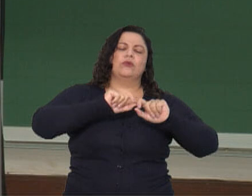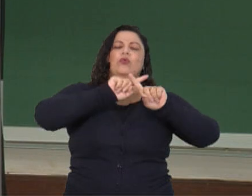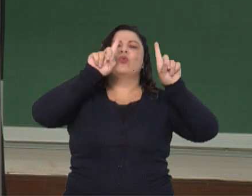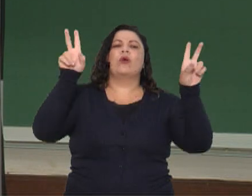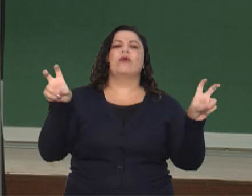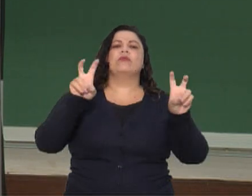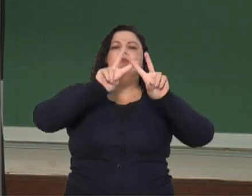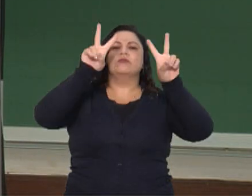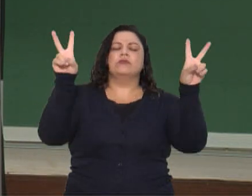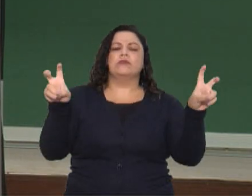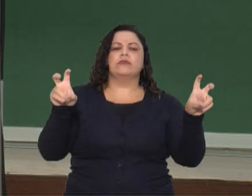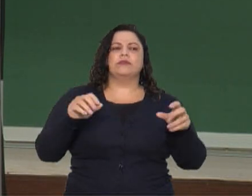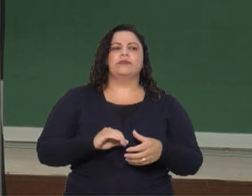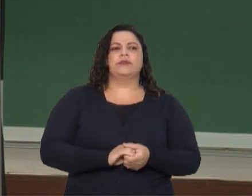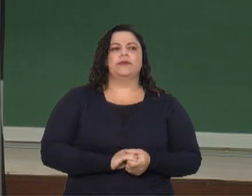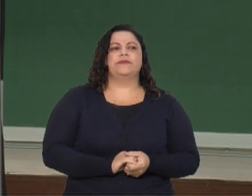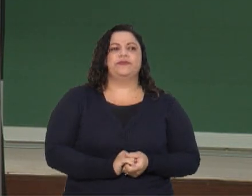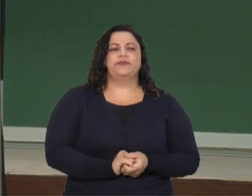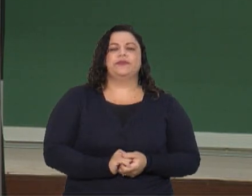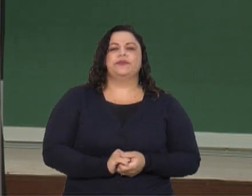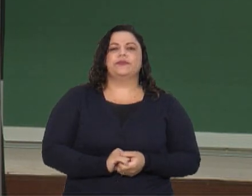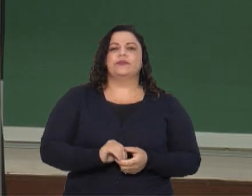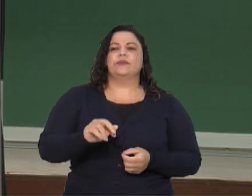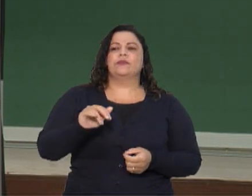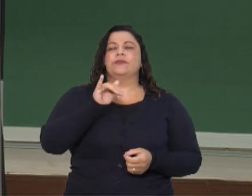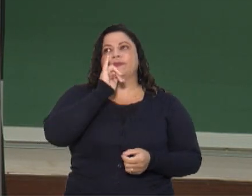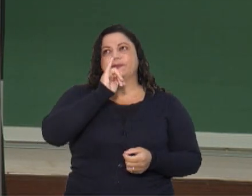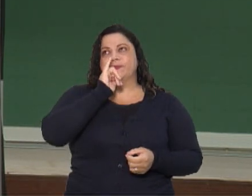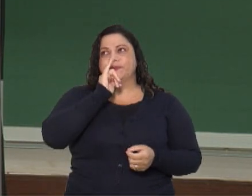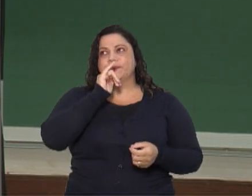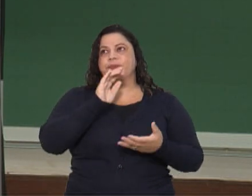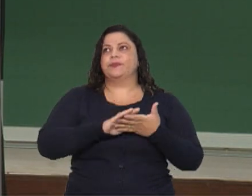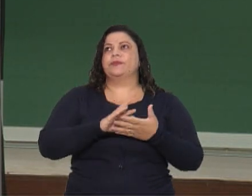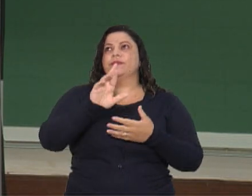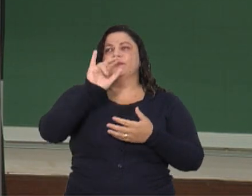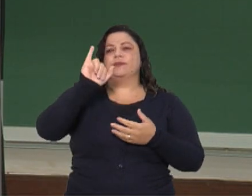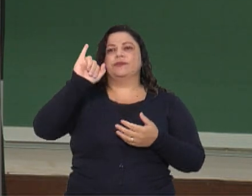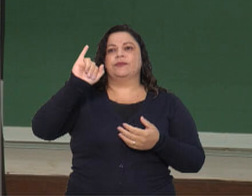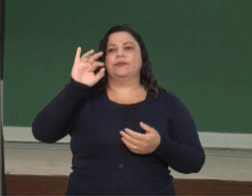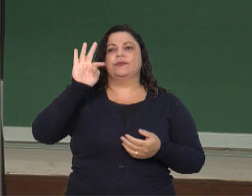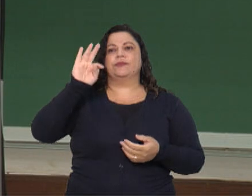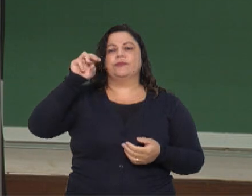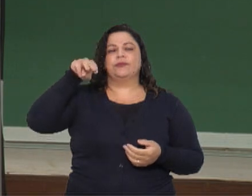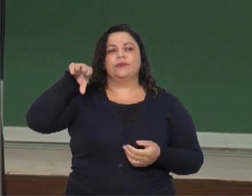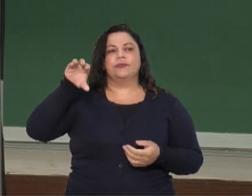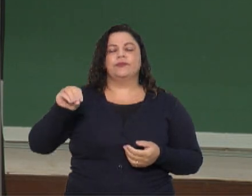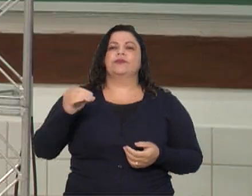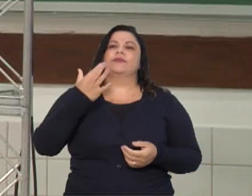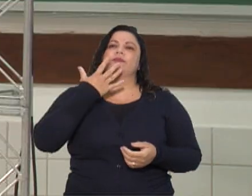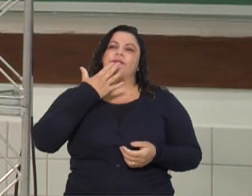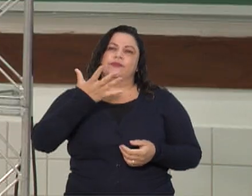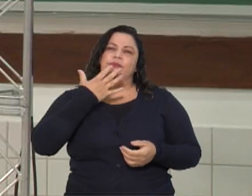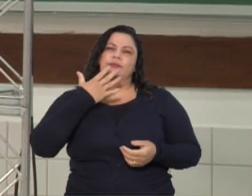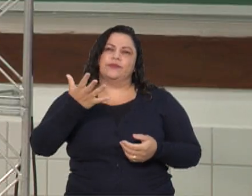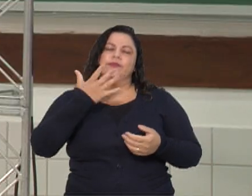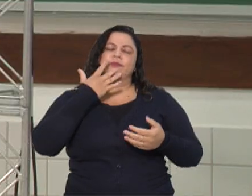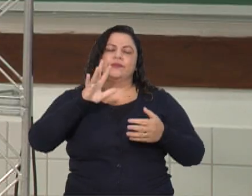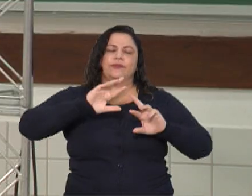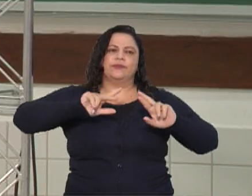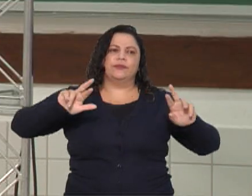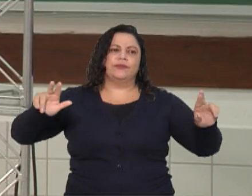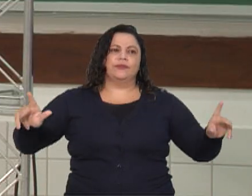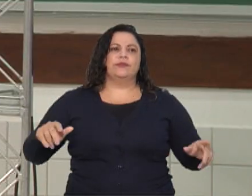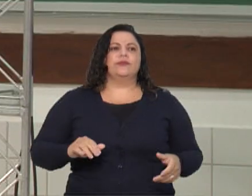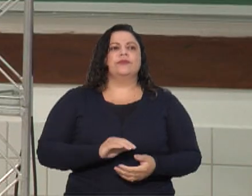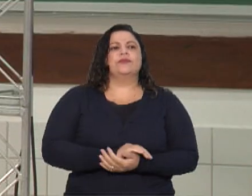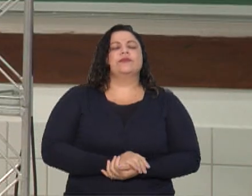Enquanto que a harmonia, o ritmo, eles dariam as cores, o sombreado desse desenho. Vamos agora olhar na